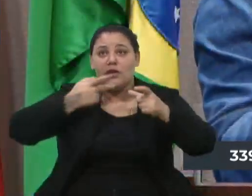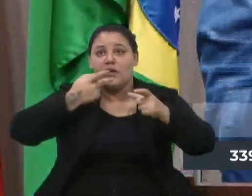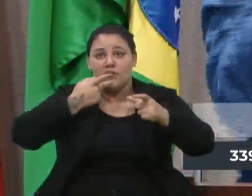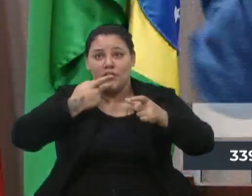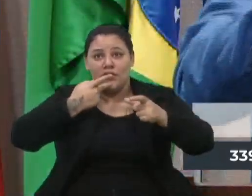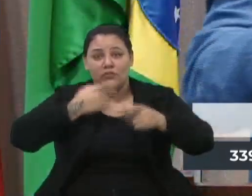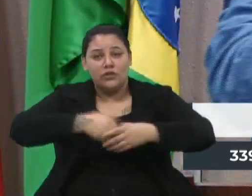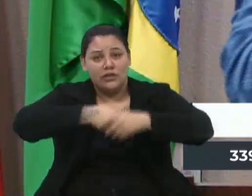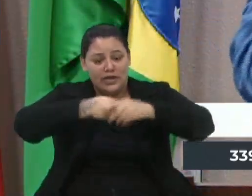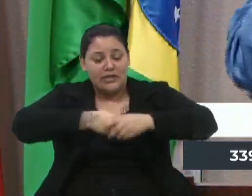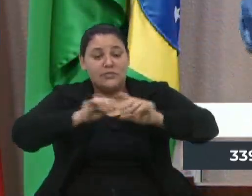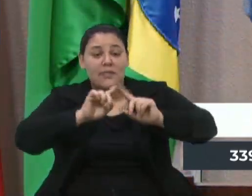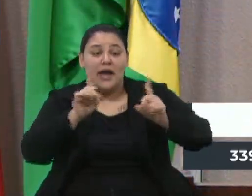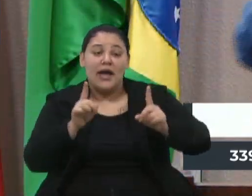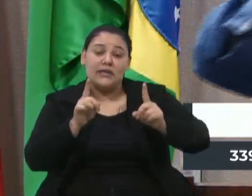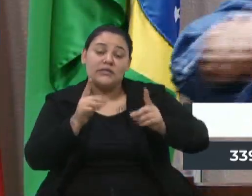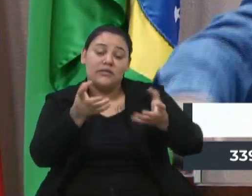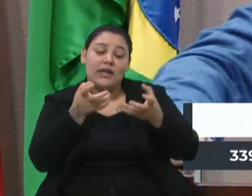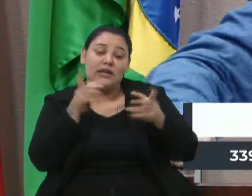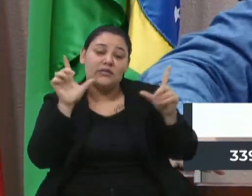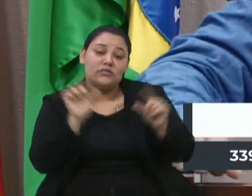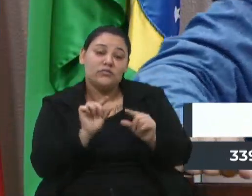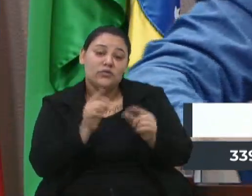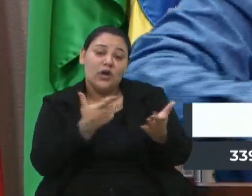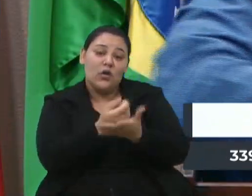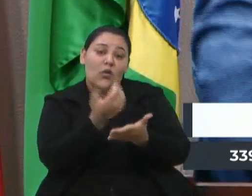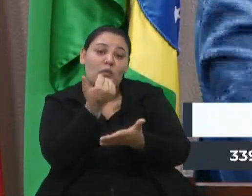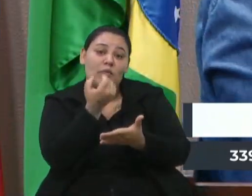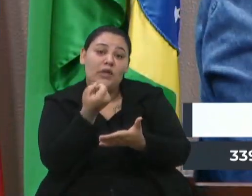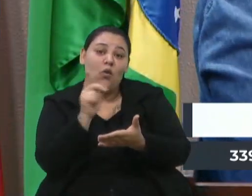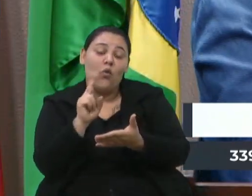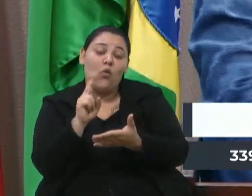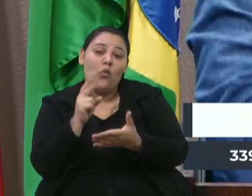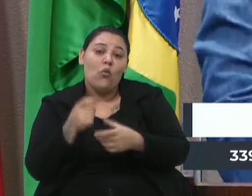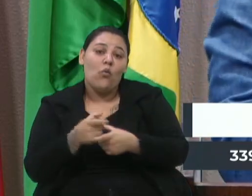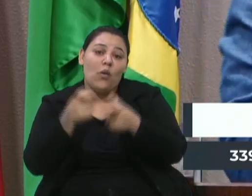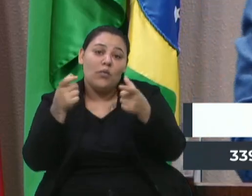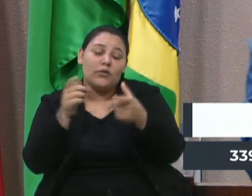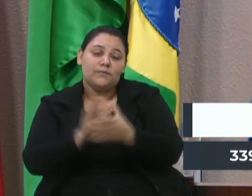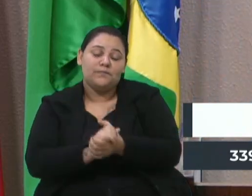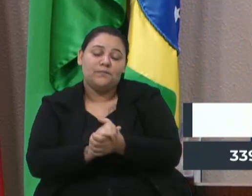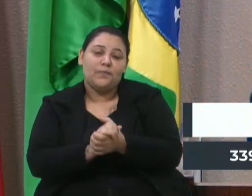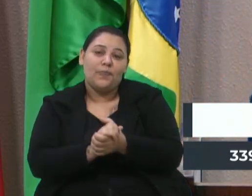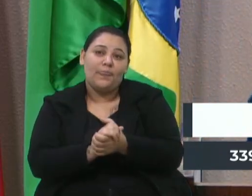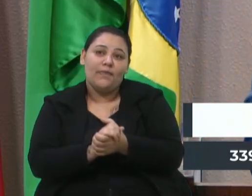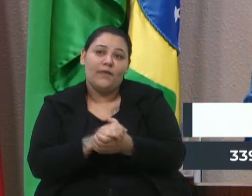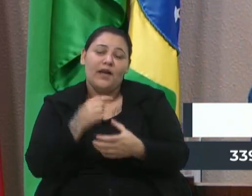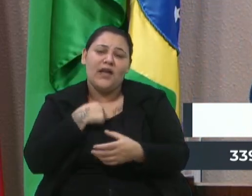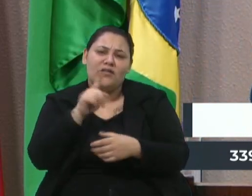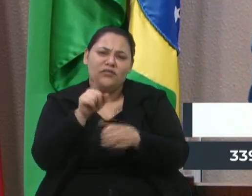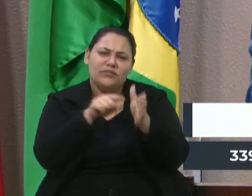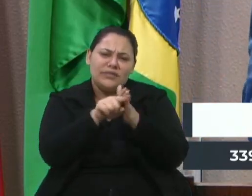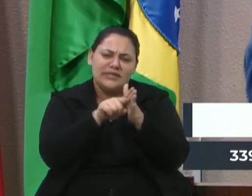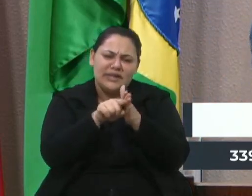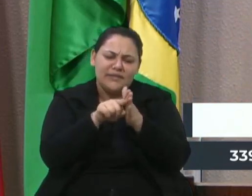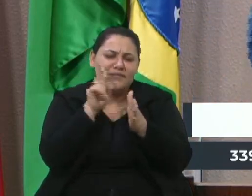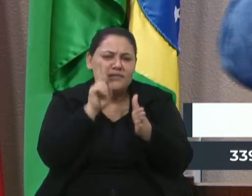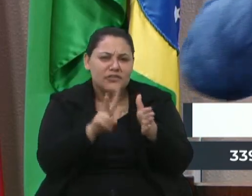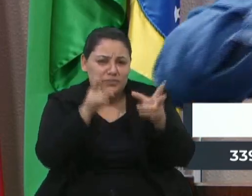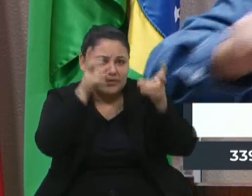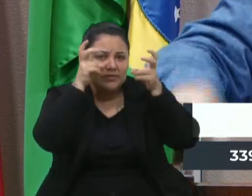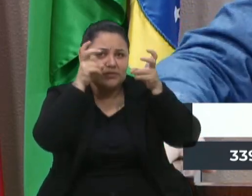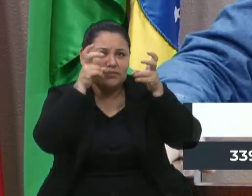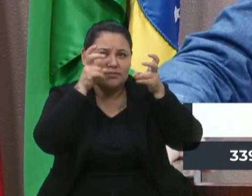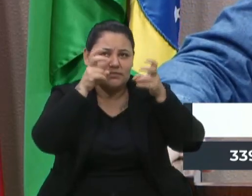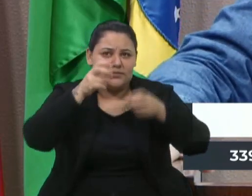o Jaime eu quero saber se diminuiu a compra de alimento Aumentou e aí eu fui para os dados vejam Olha